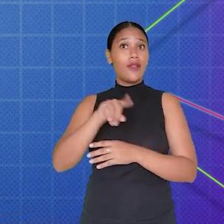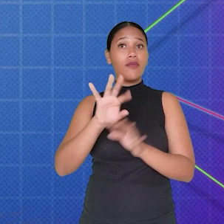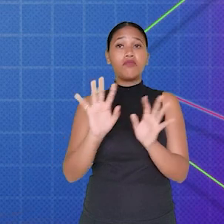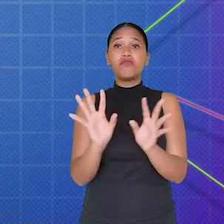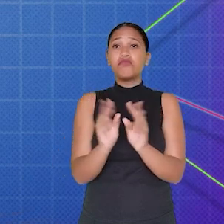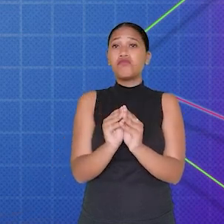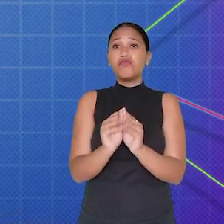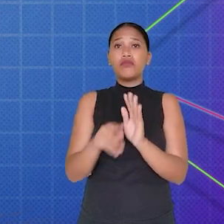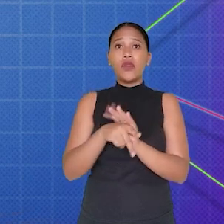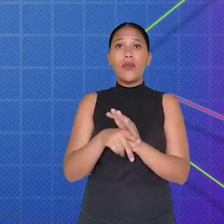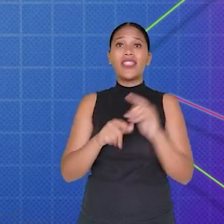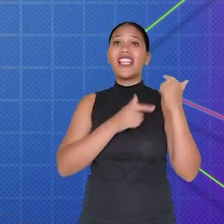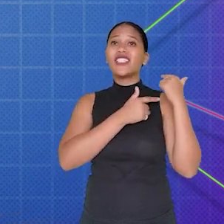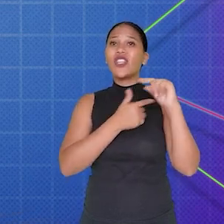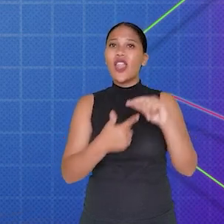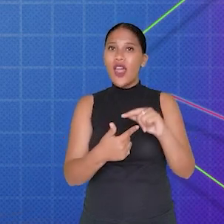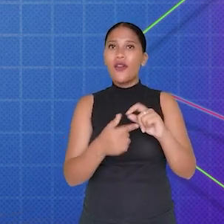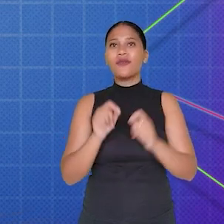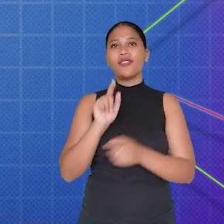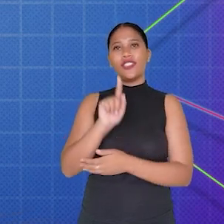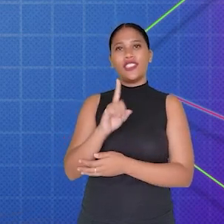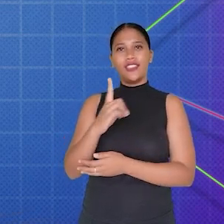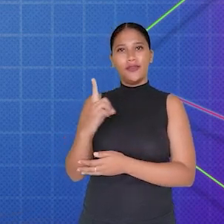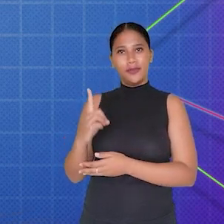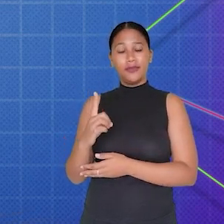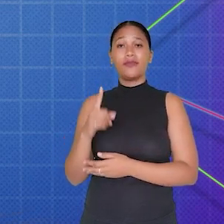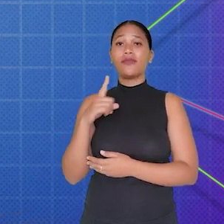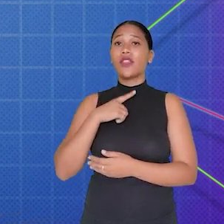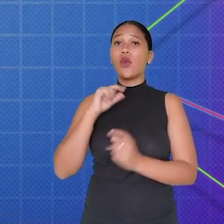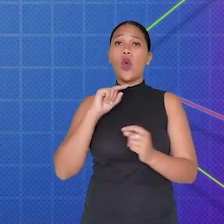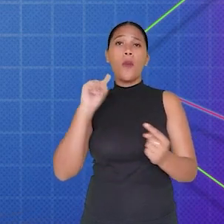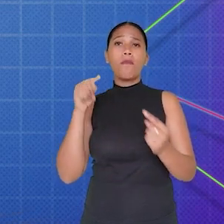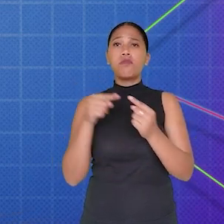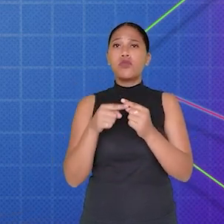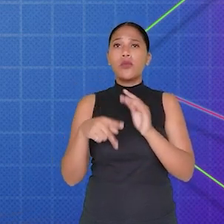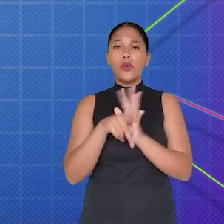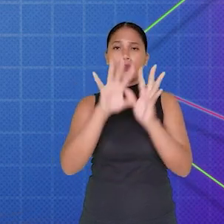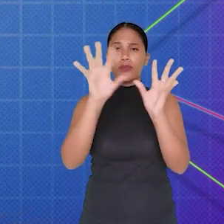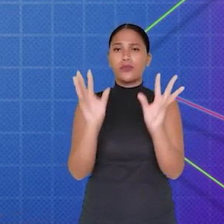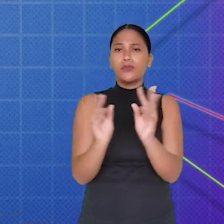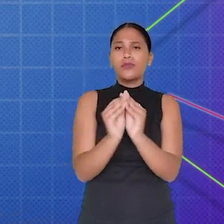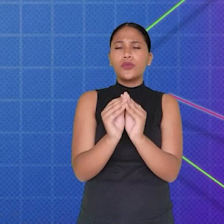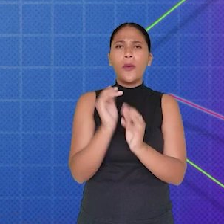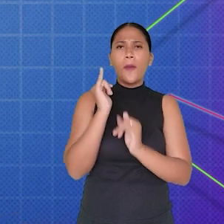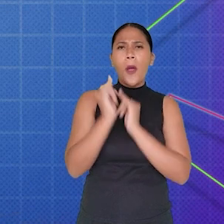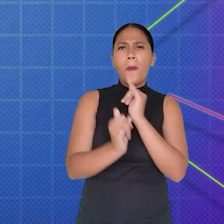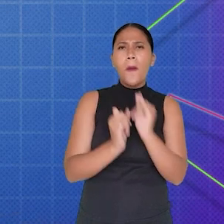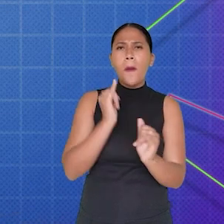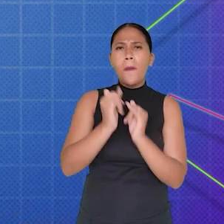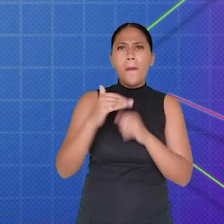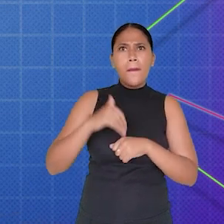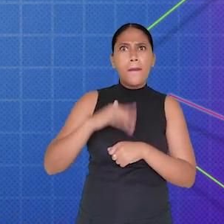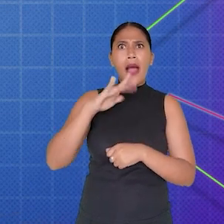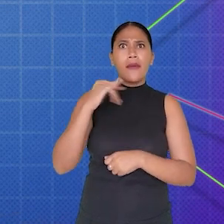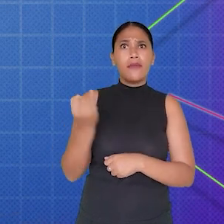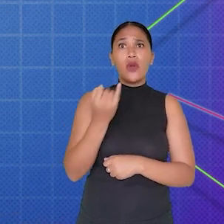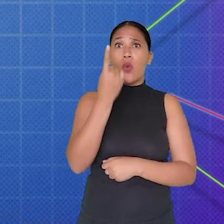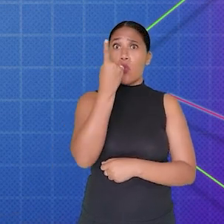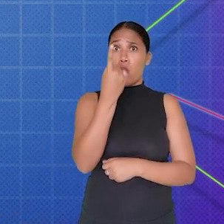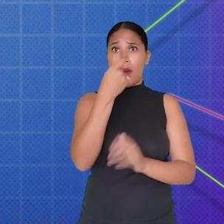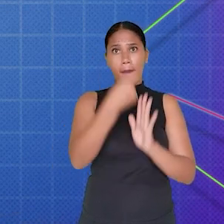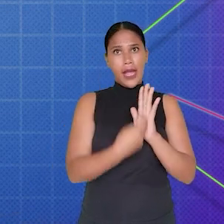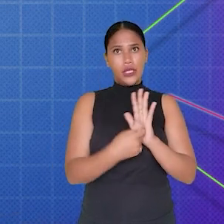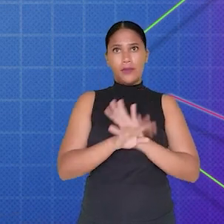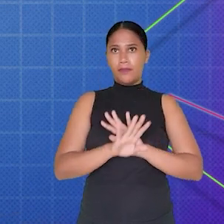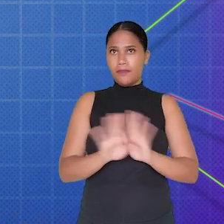Document, é uma forma simplificada do tradicional Game Design Document, que tem como objetivo resumir as informações mais importantes do